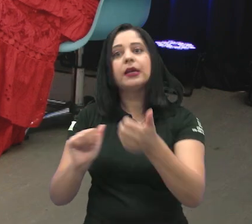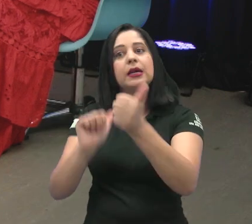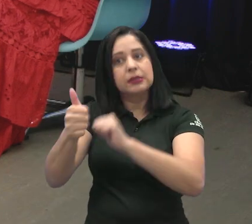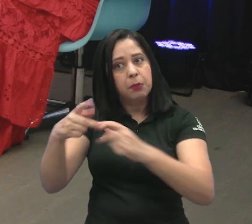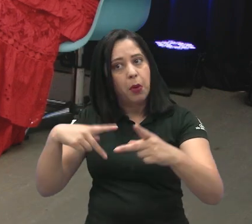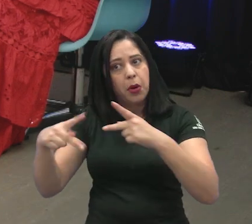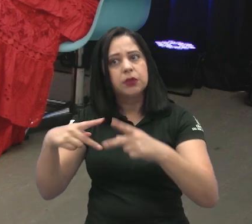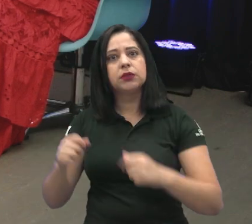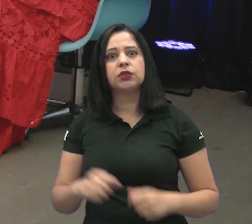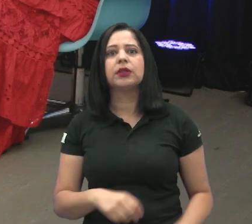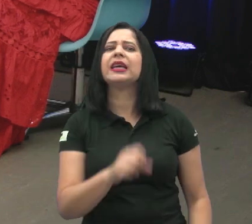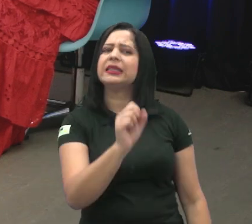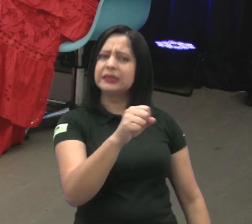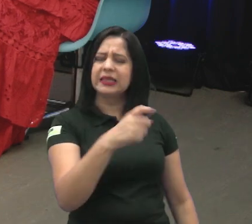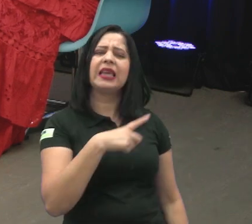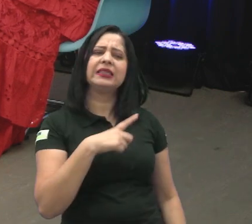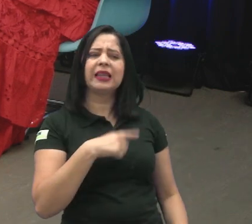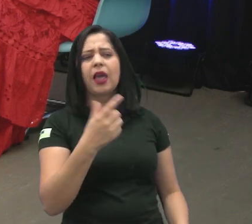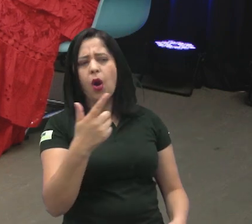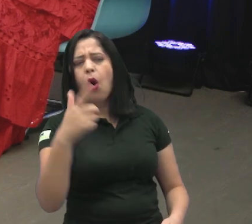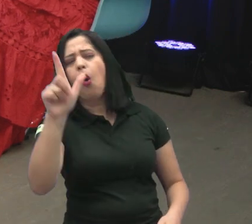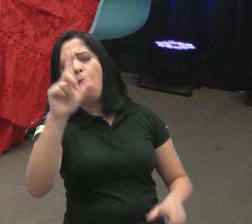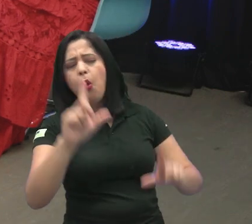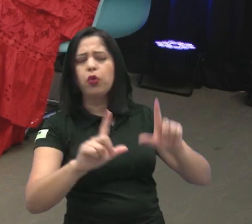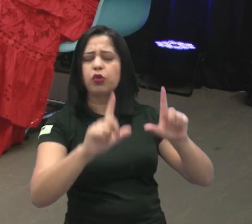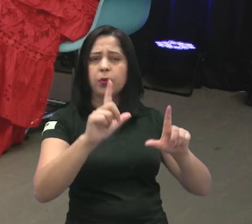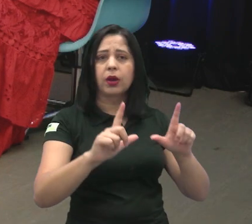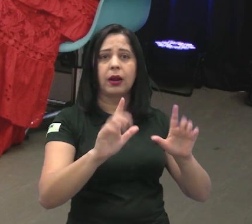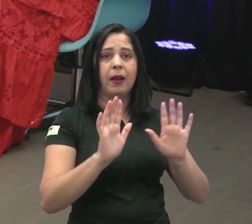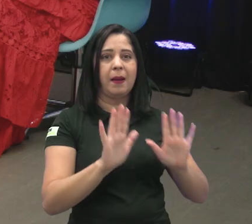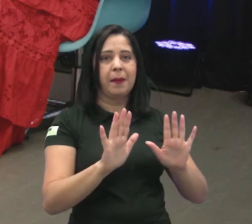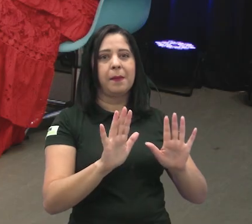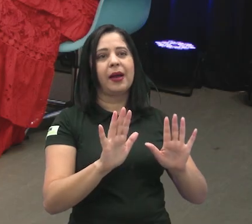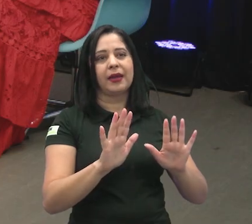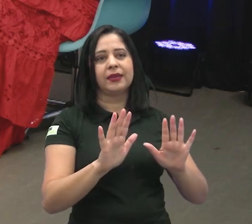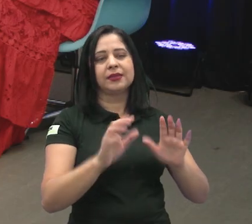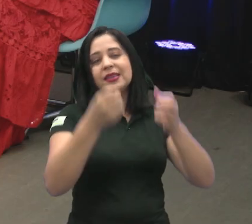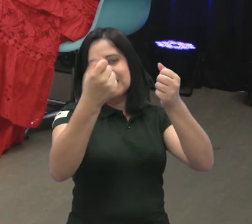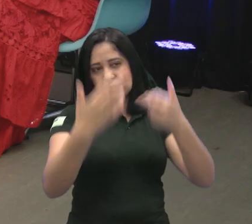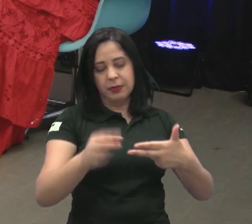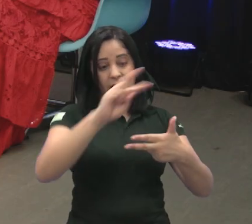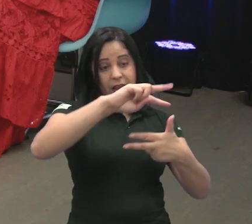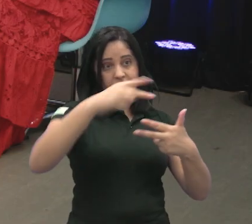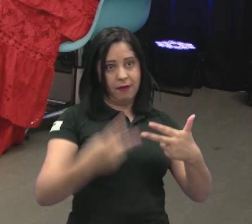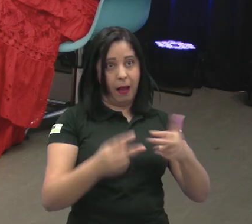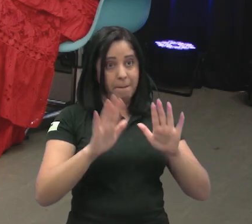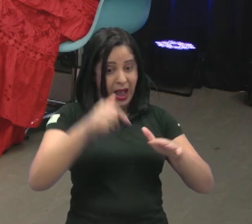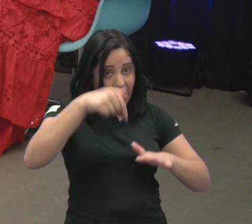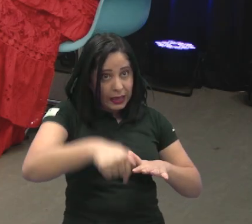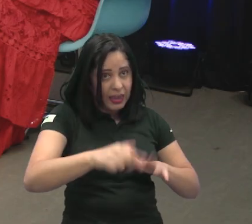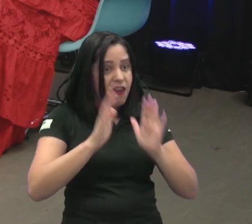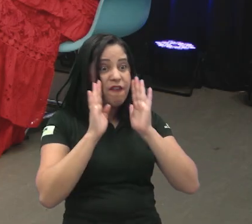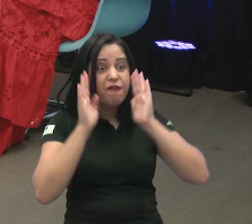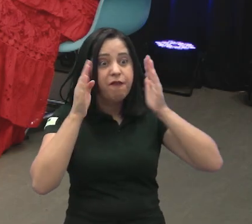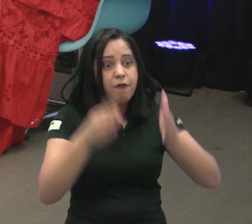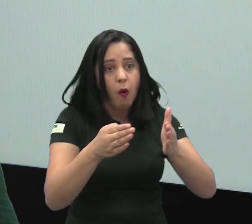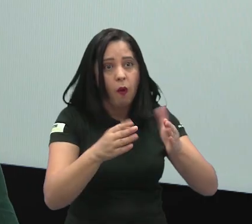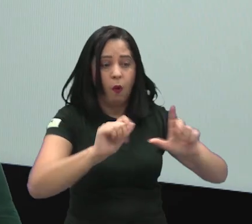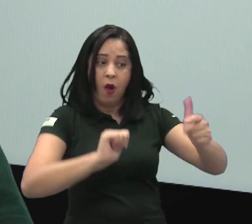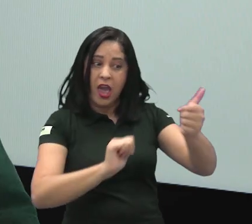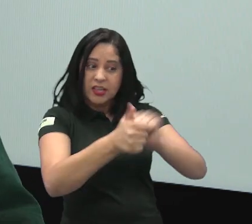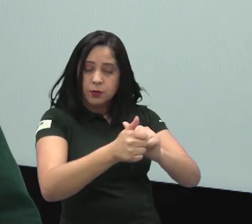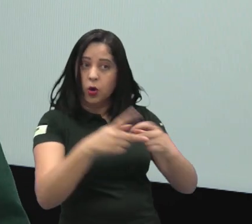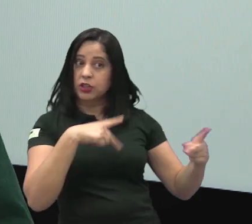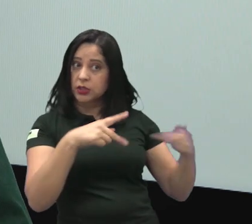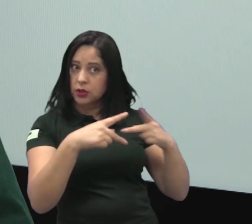dos Campos, né? Exatamente. Tem outros também que falam, mas eles englobam também o Vale do Paraíba. E a gente foca exclusivamente nos esportes de